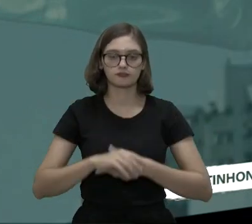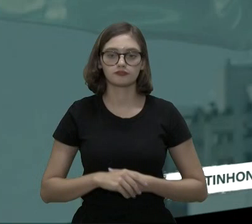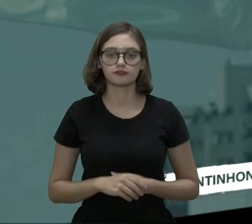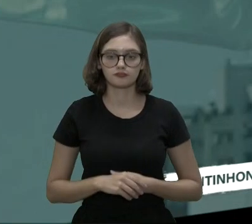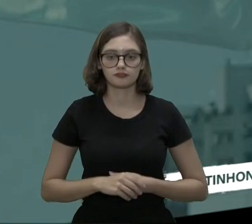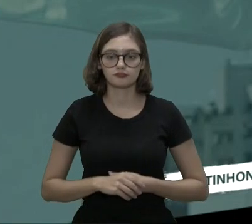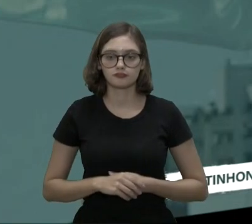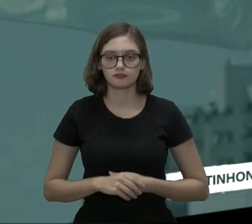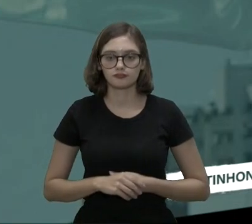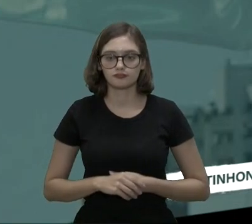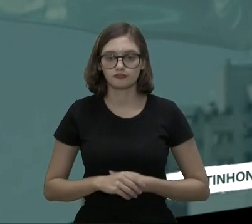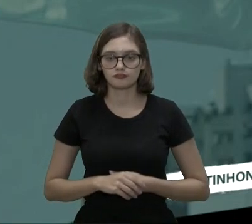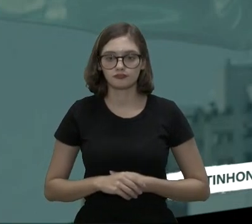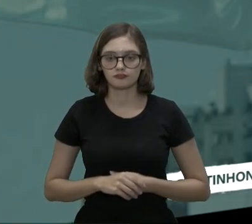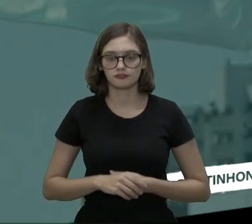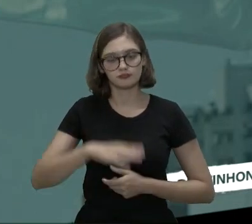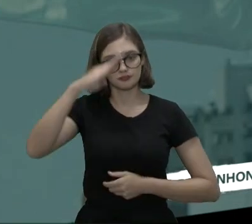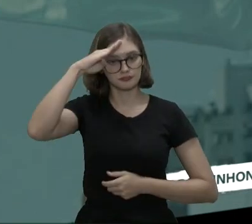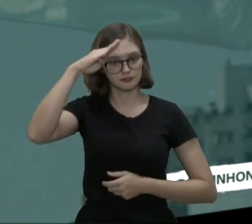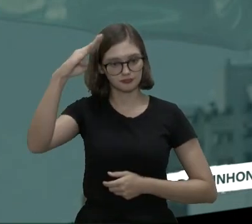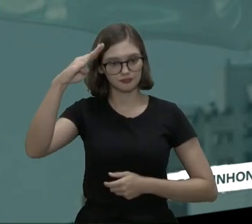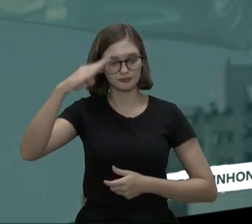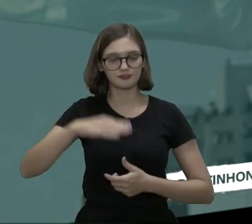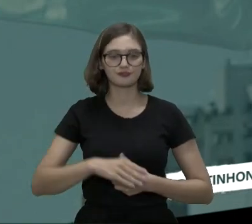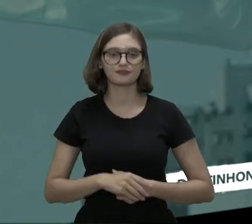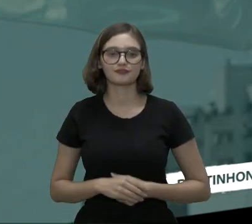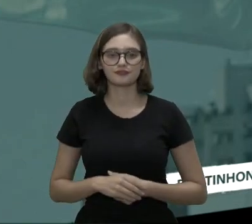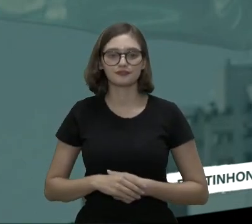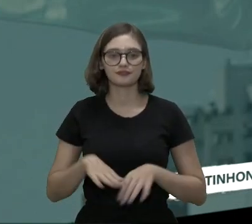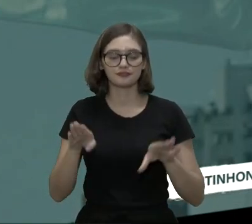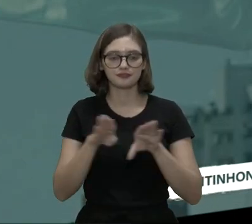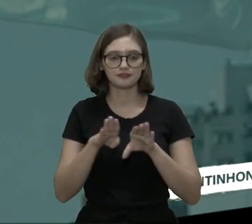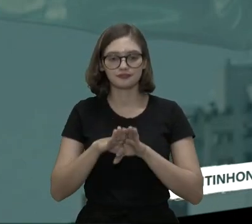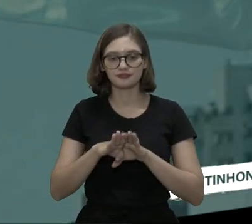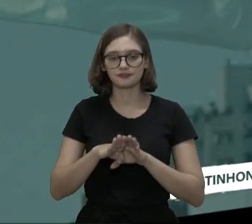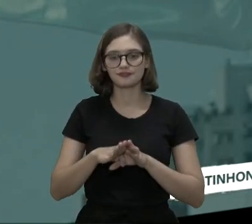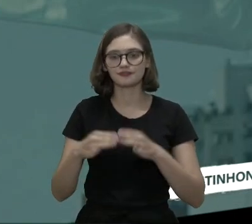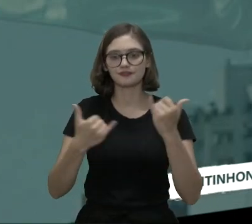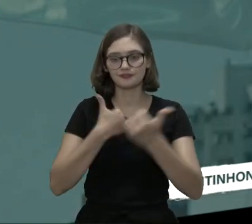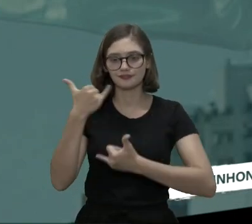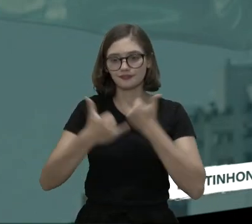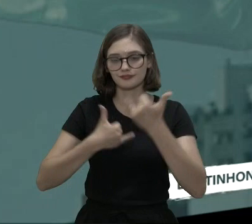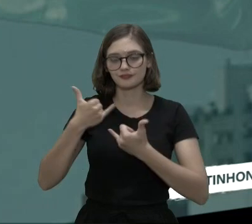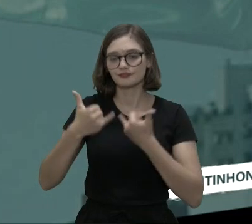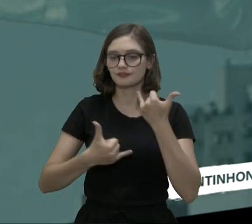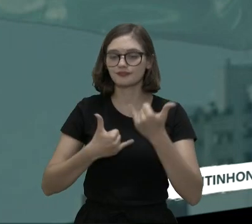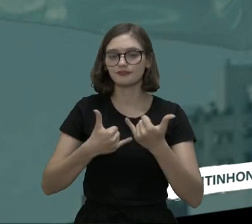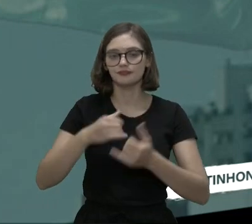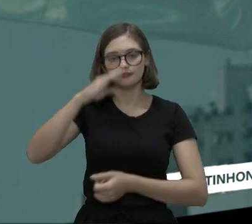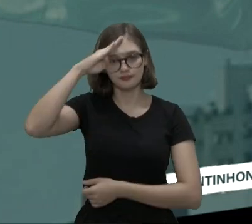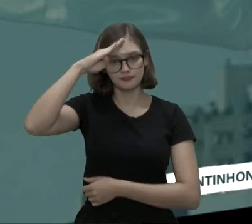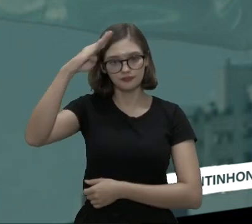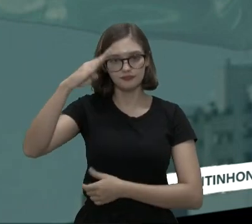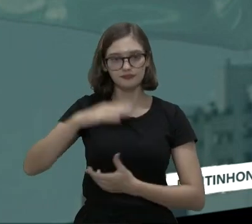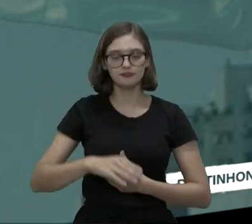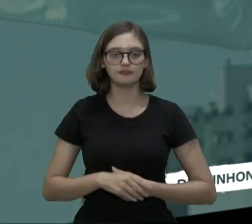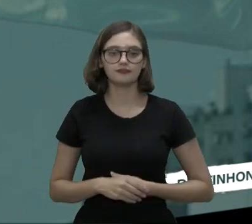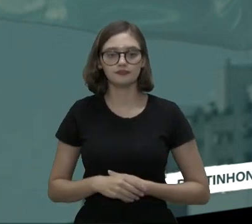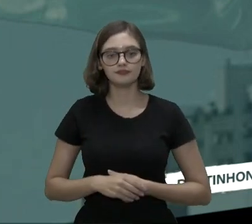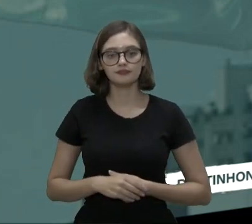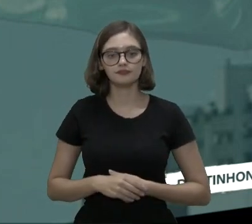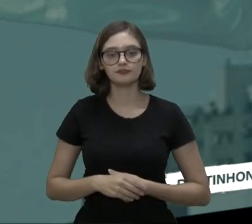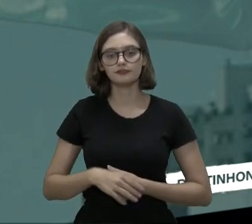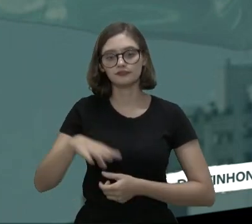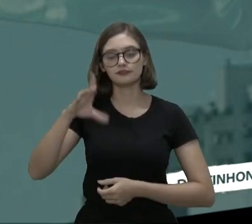o nosso capitão Telhada, sempre sai cabo, é tanto que eu brinco, cabo raso, nosso capitão Telhada, que é